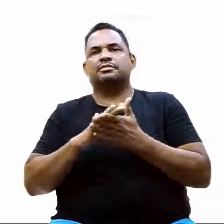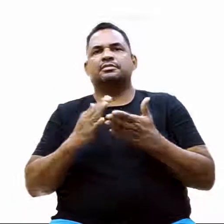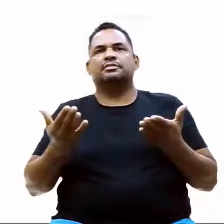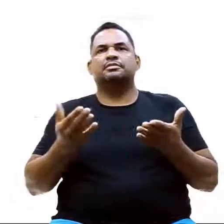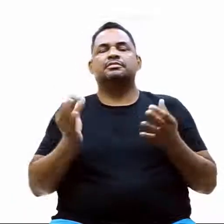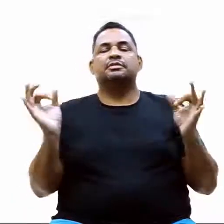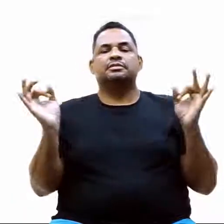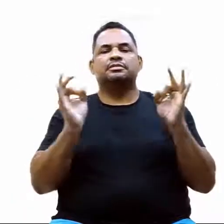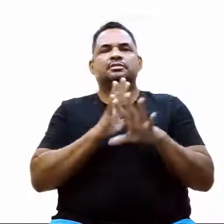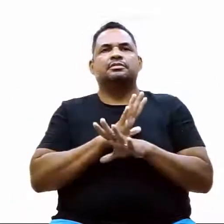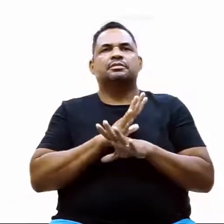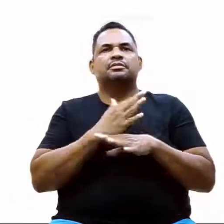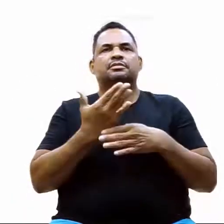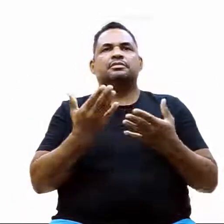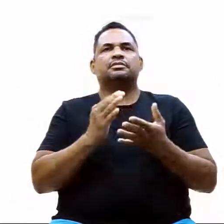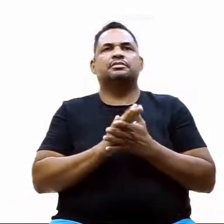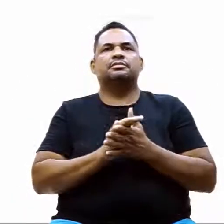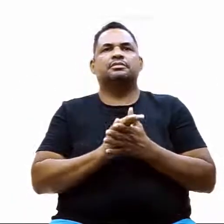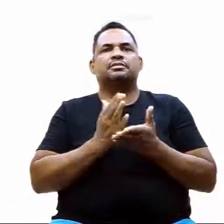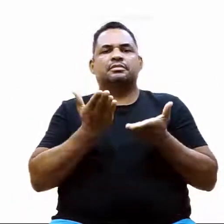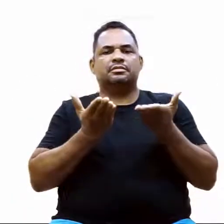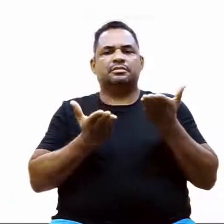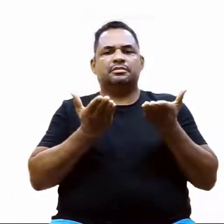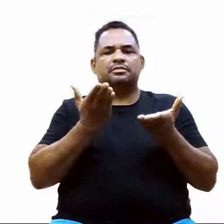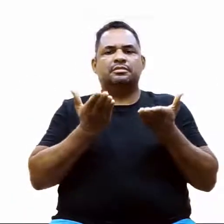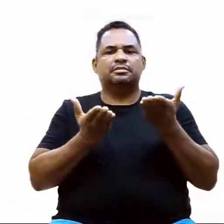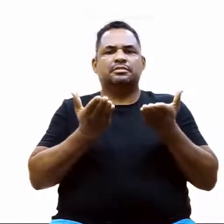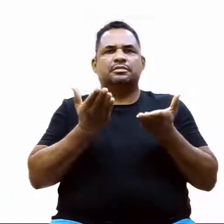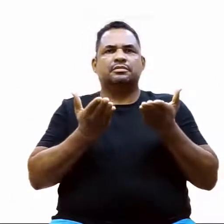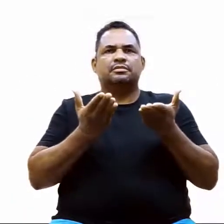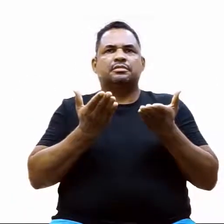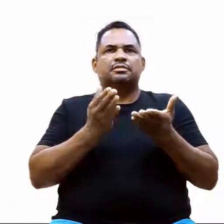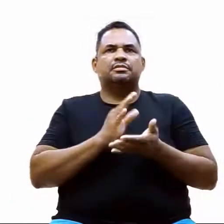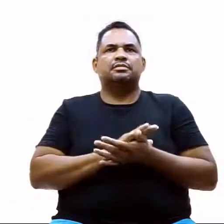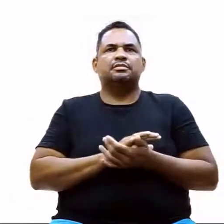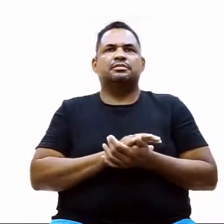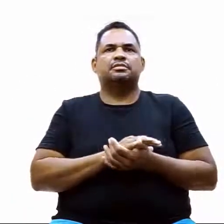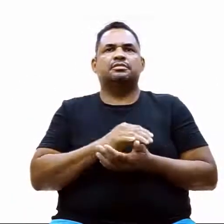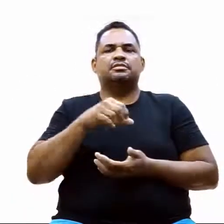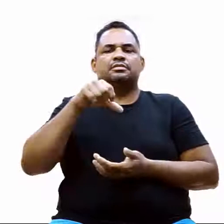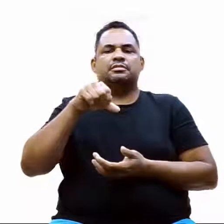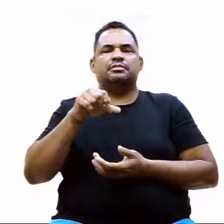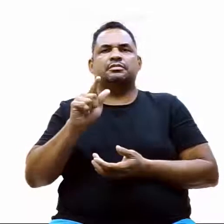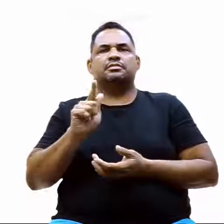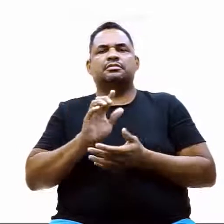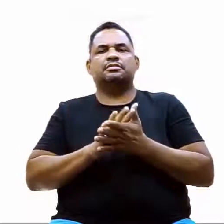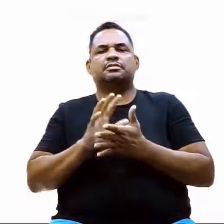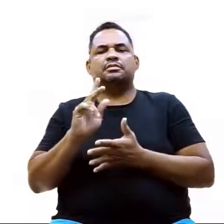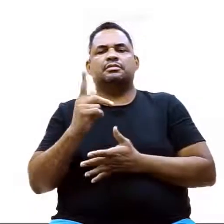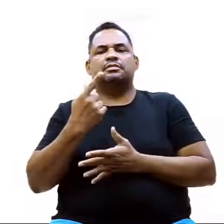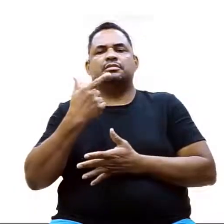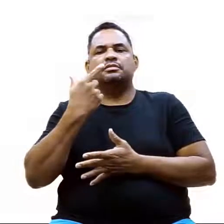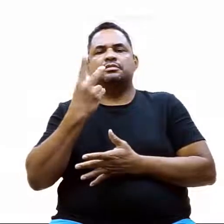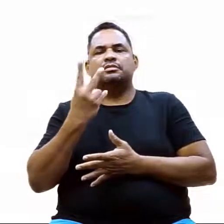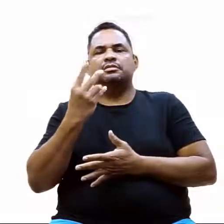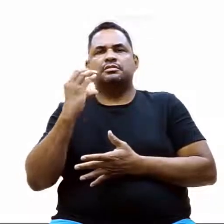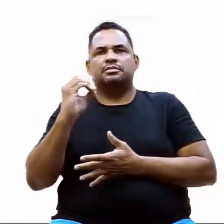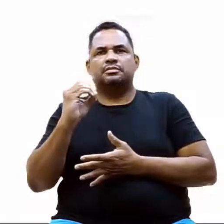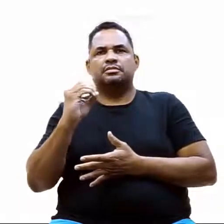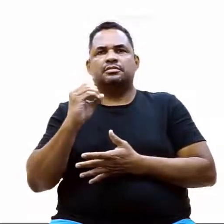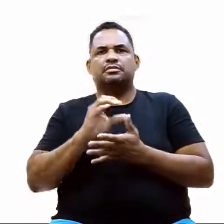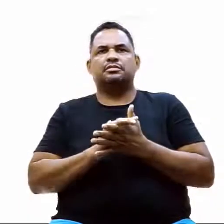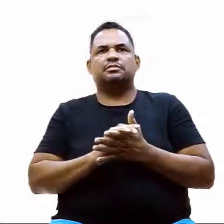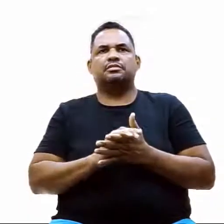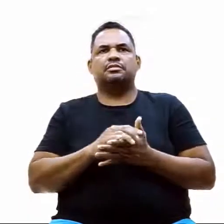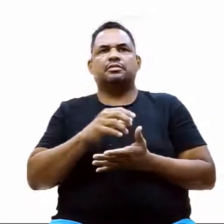Portanto, lá na balança, pegou-se 9 gramas de H2O, 9 gramas de água.